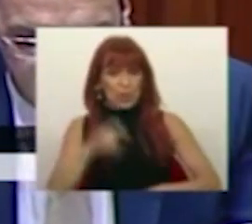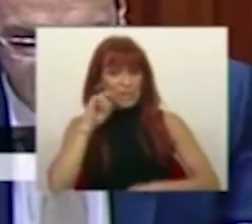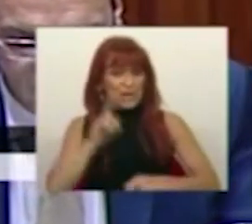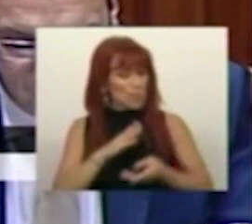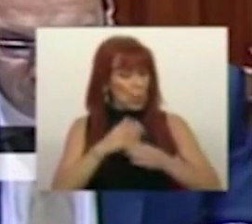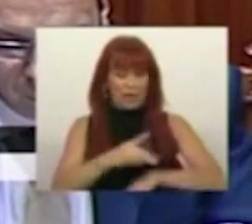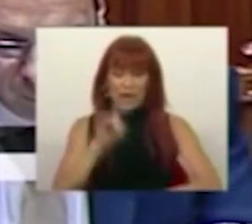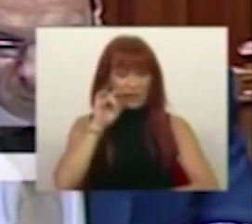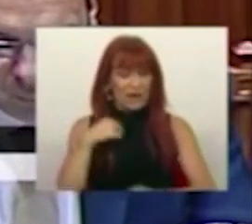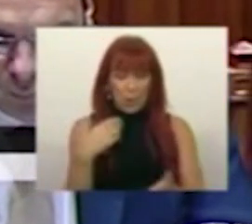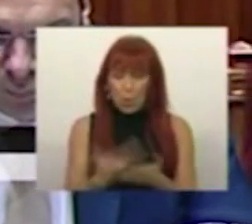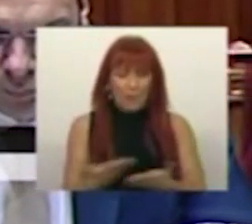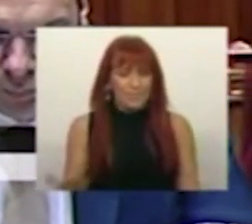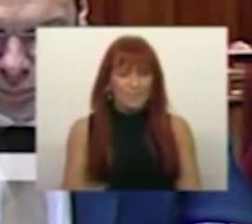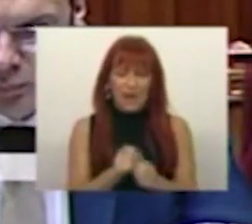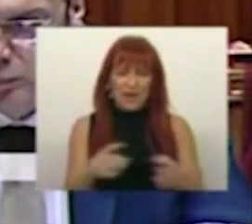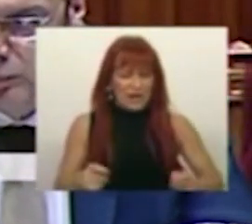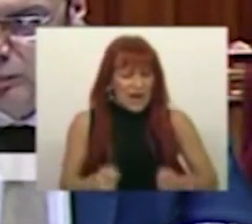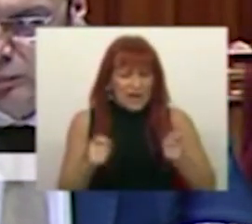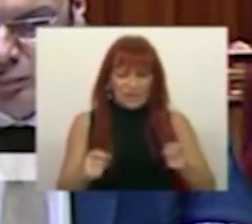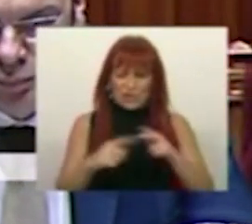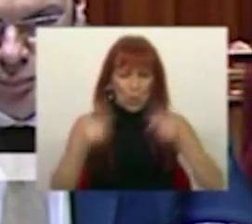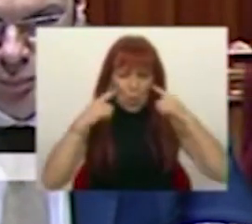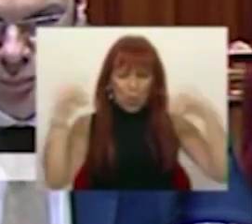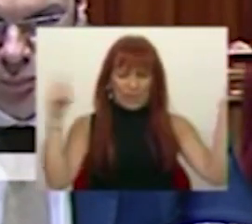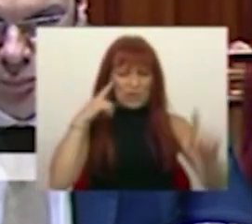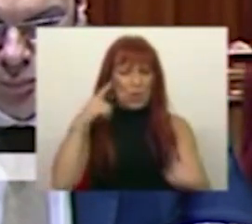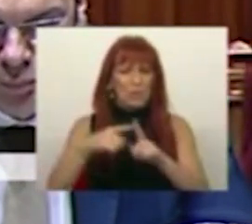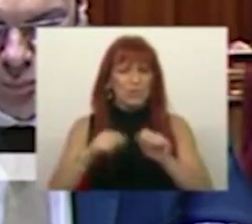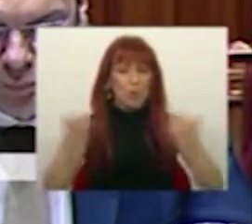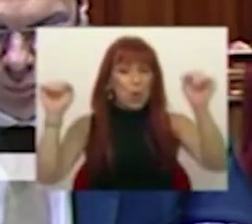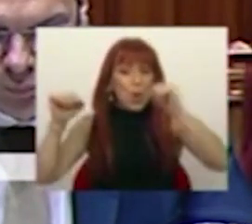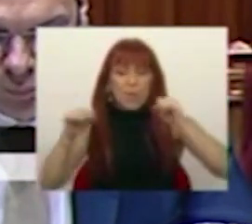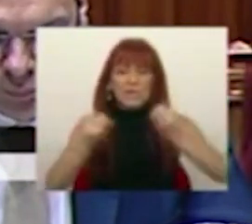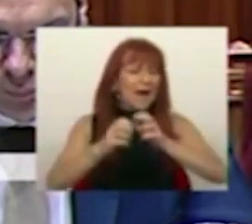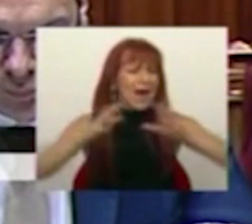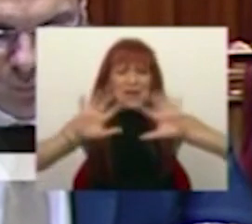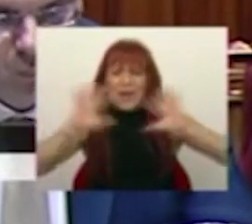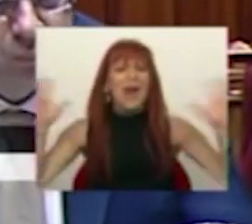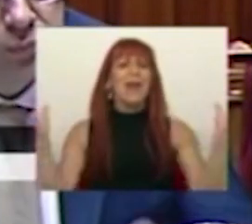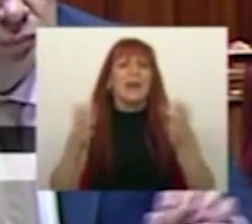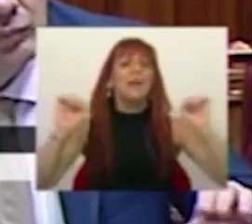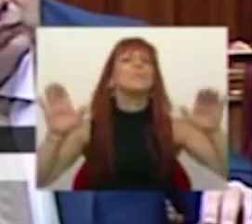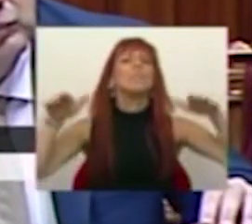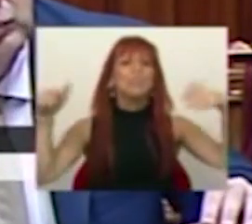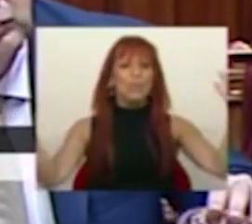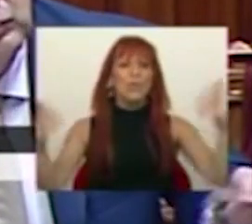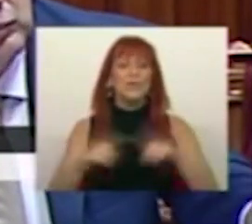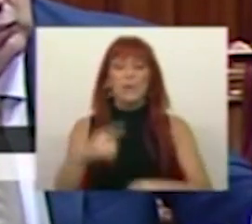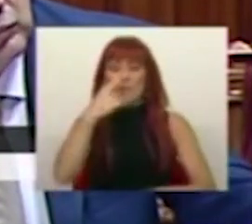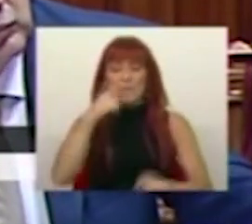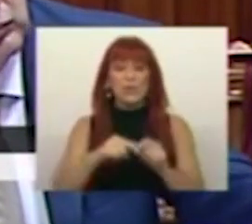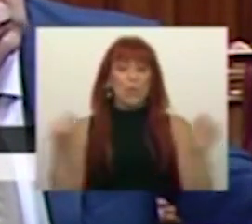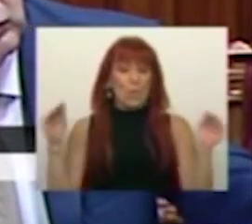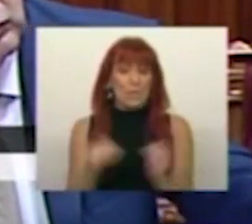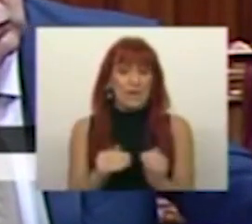defendido e continuo a defender que grandes investimentos públicos devem ser objeto de um consenso o mais alargado possível, de preferência com